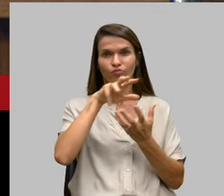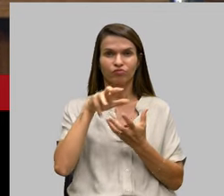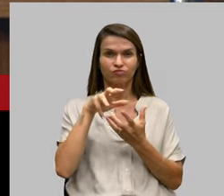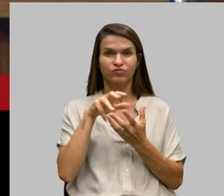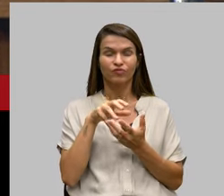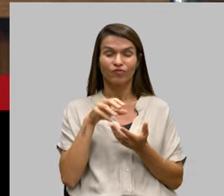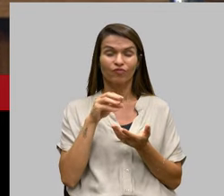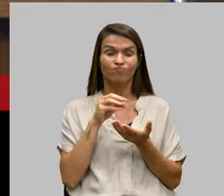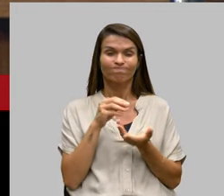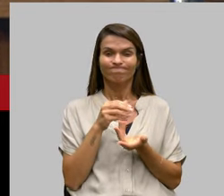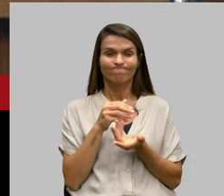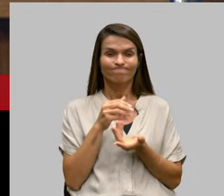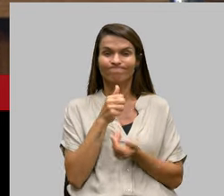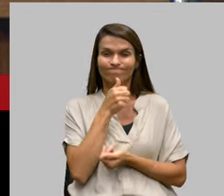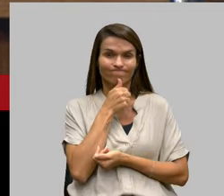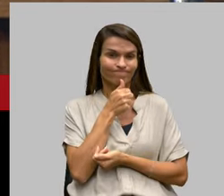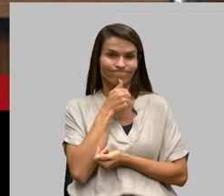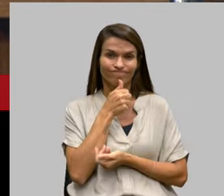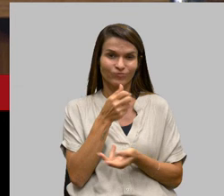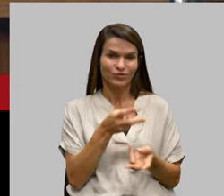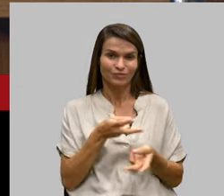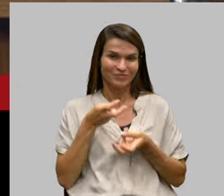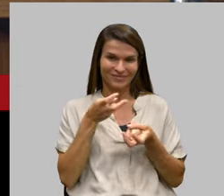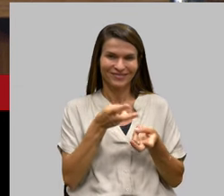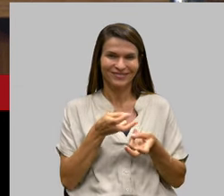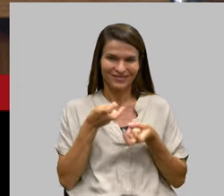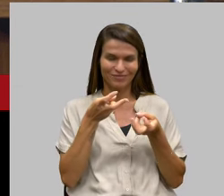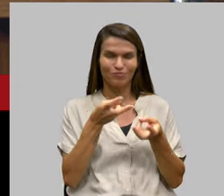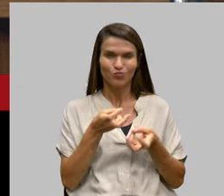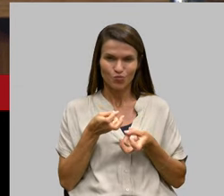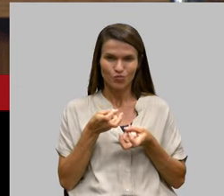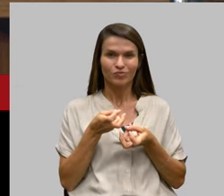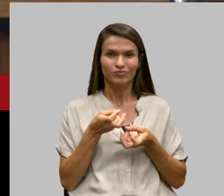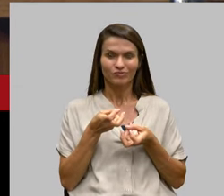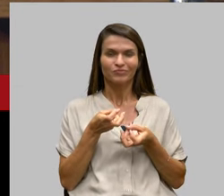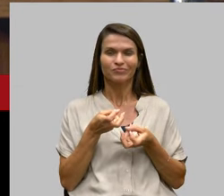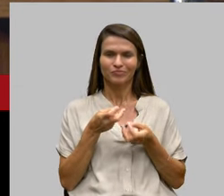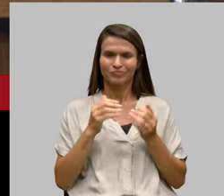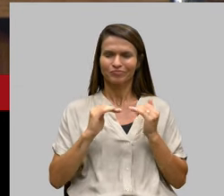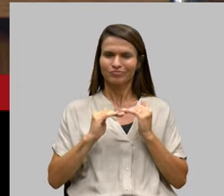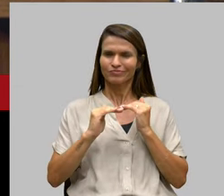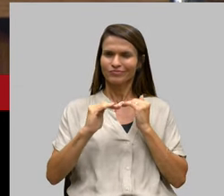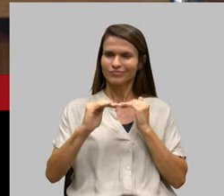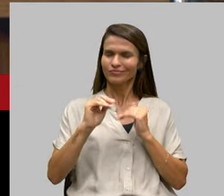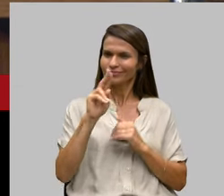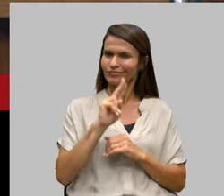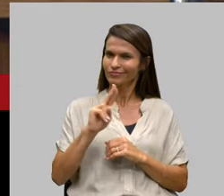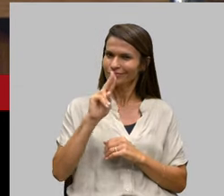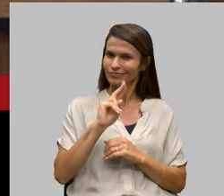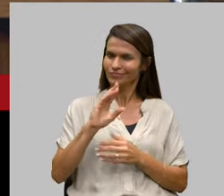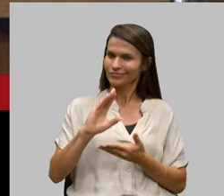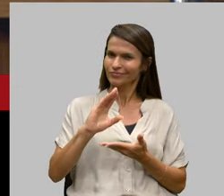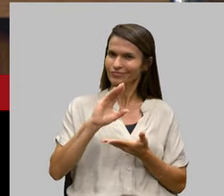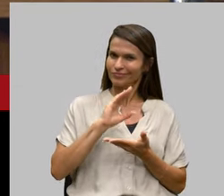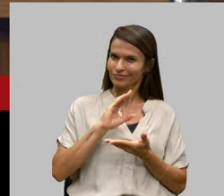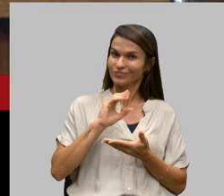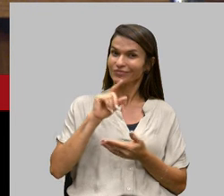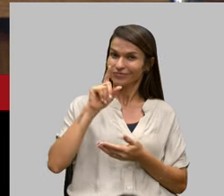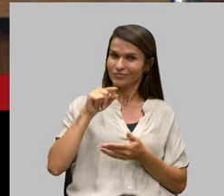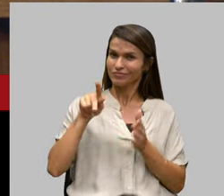vão ser exploradas ainda e vai deixar um passivo ou nós vamos utilizar esse recurso que é o da